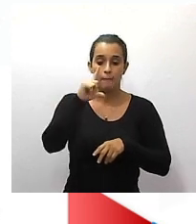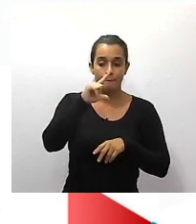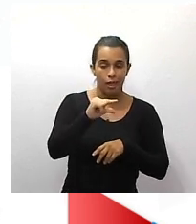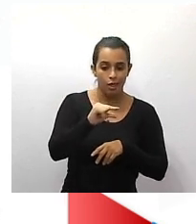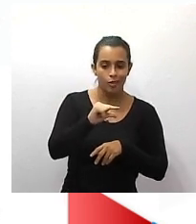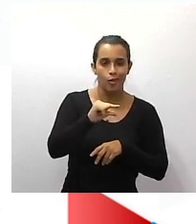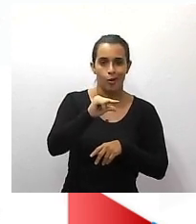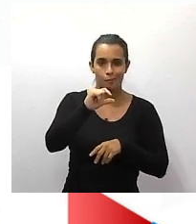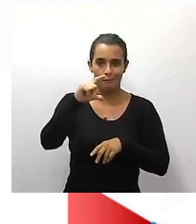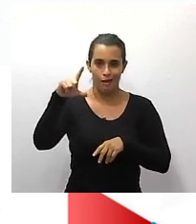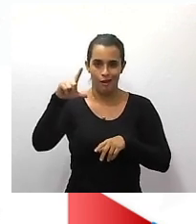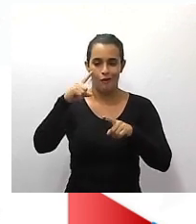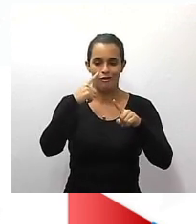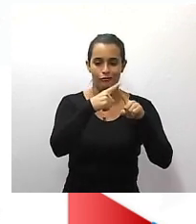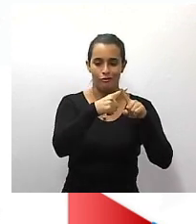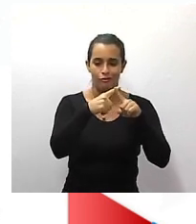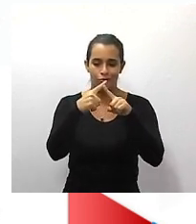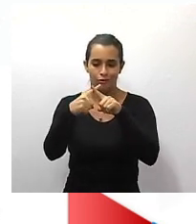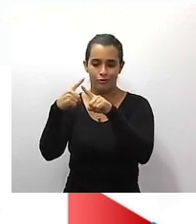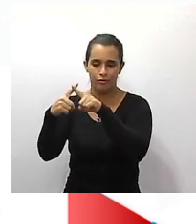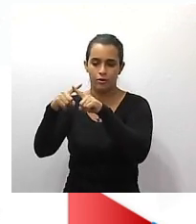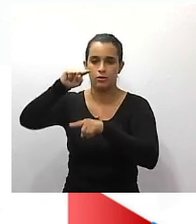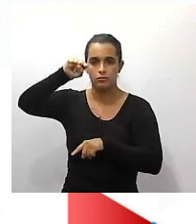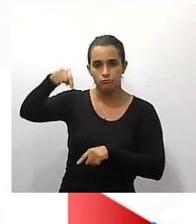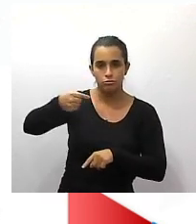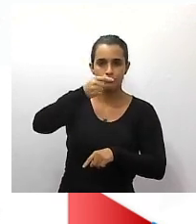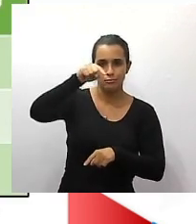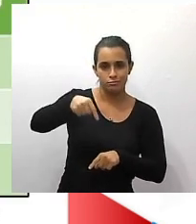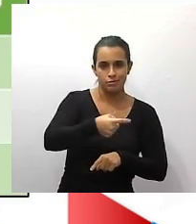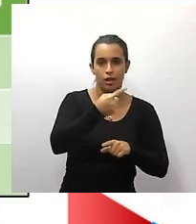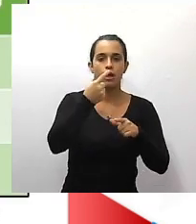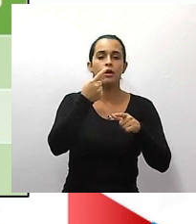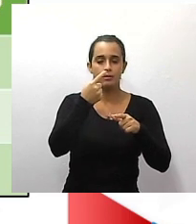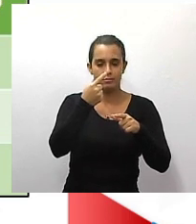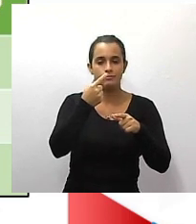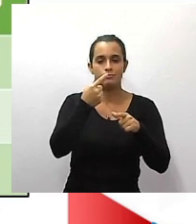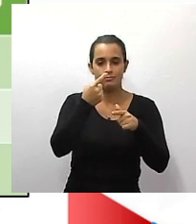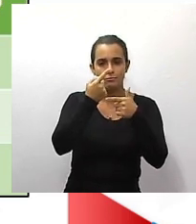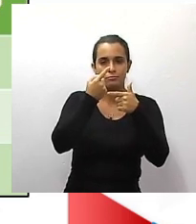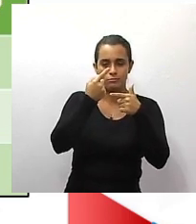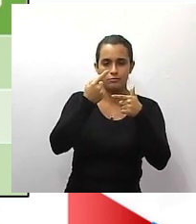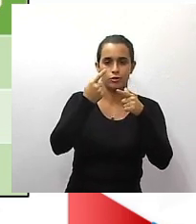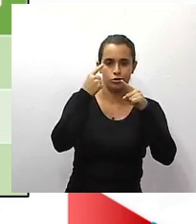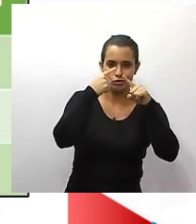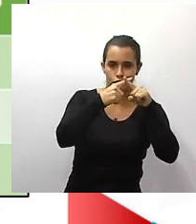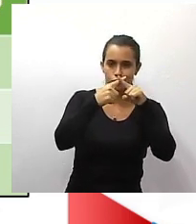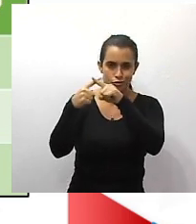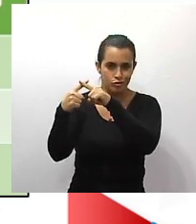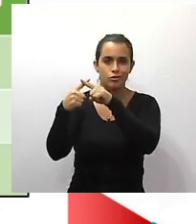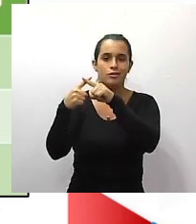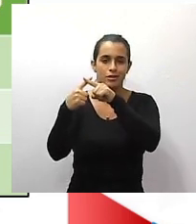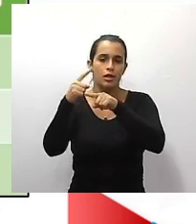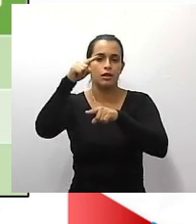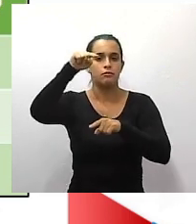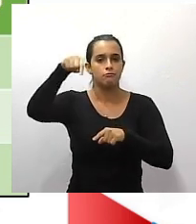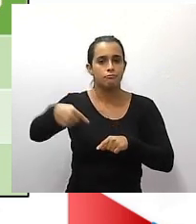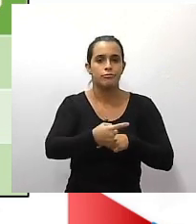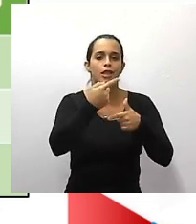cada superfície tem a mesma área, eles são iguais. Todos eles. Então, esse é o princípio. A gente pode afirmar que o volume de um